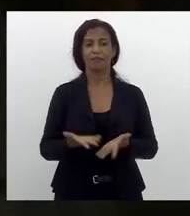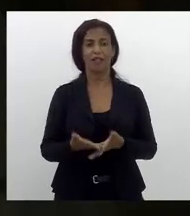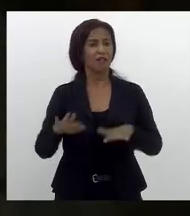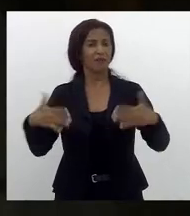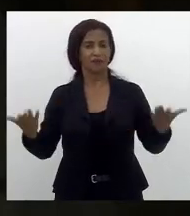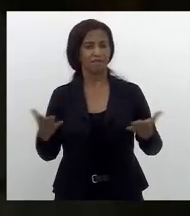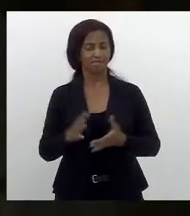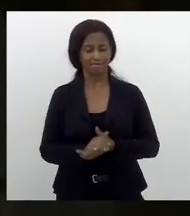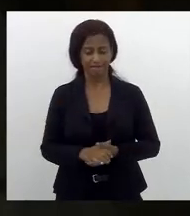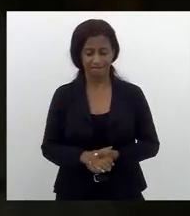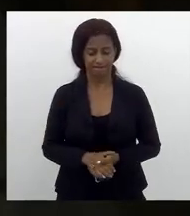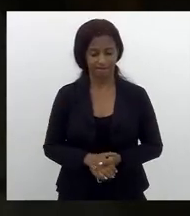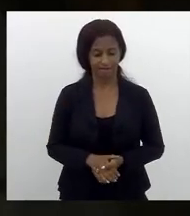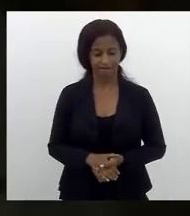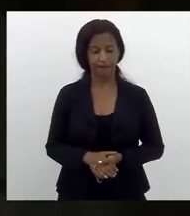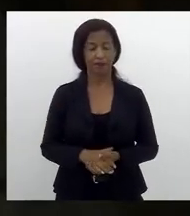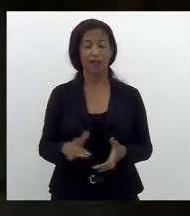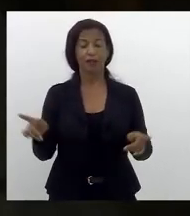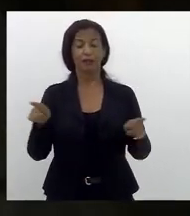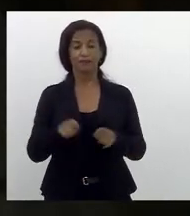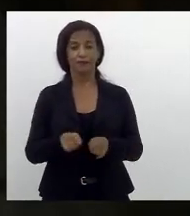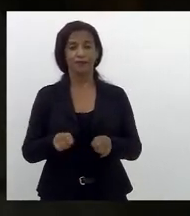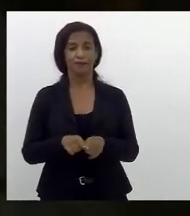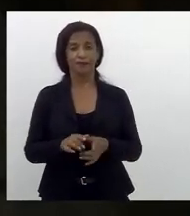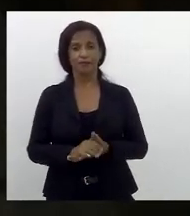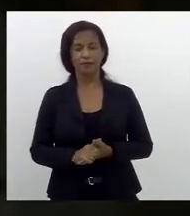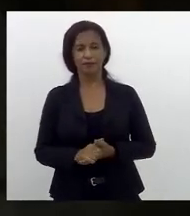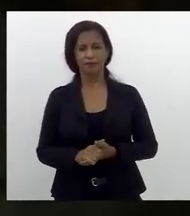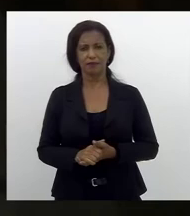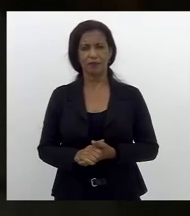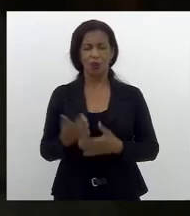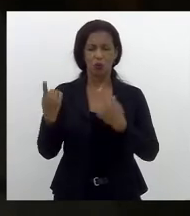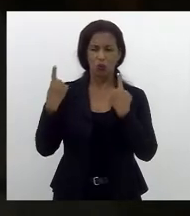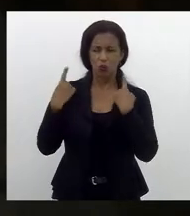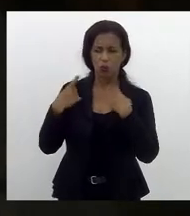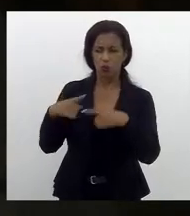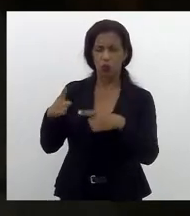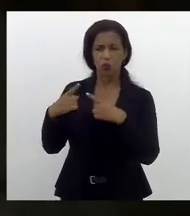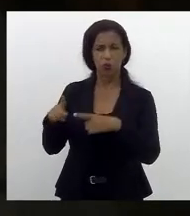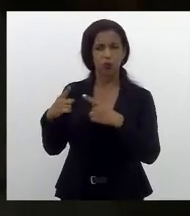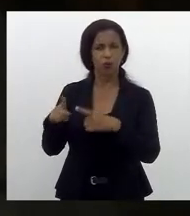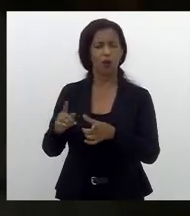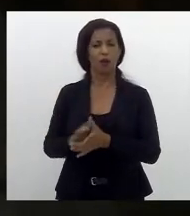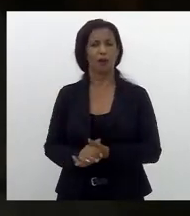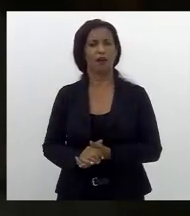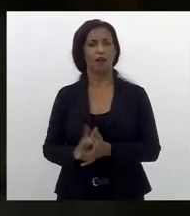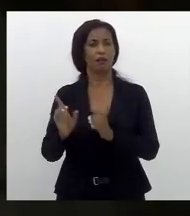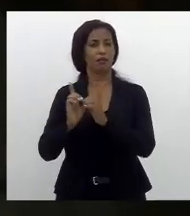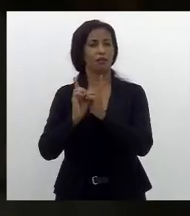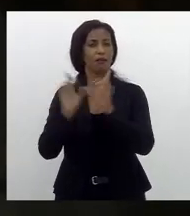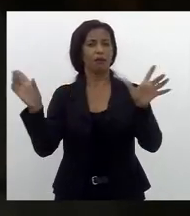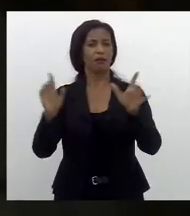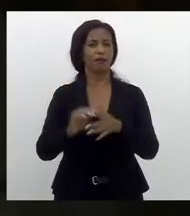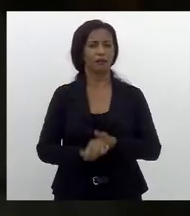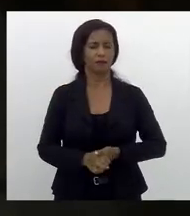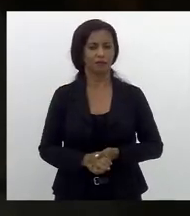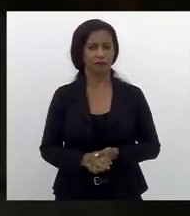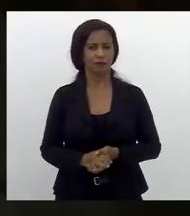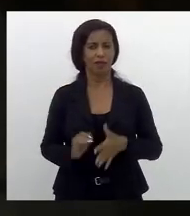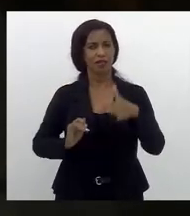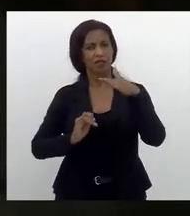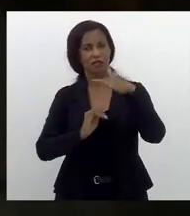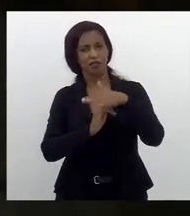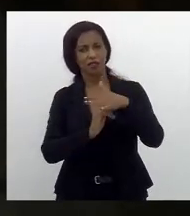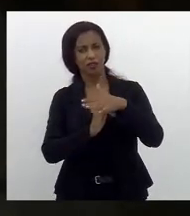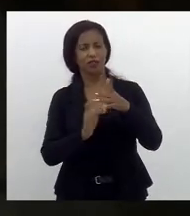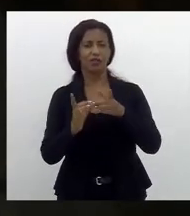enfim. E, além disso, os ataques sucessivos à democracia, às instituições